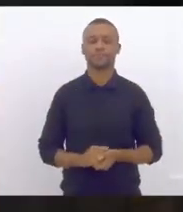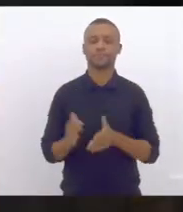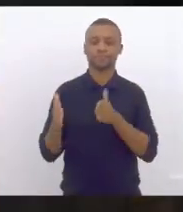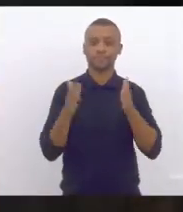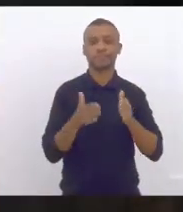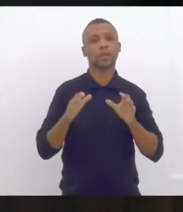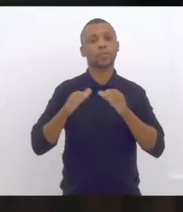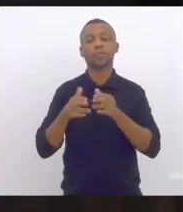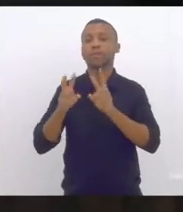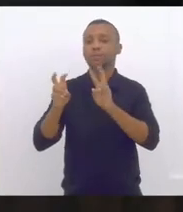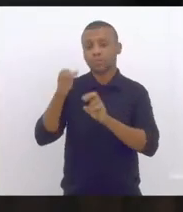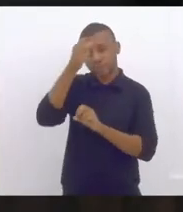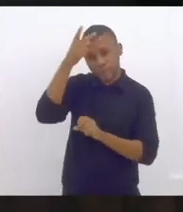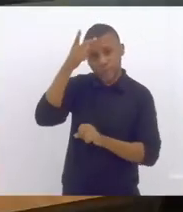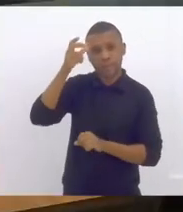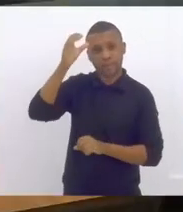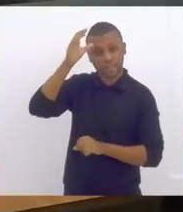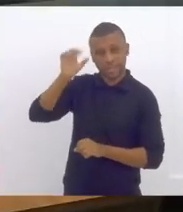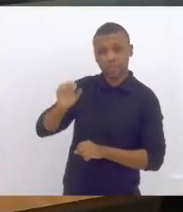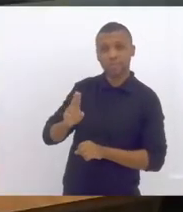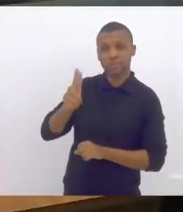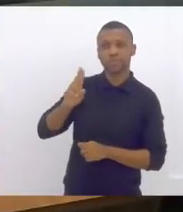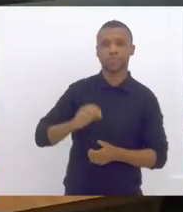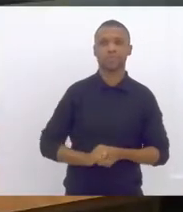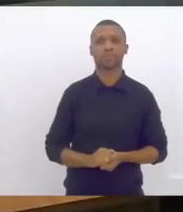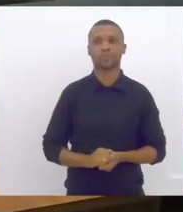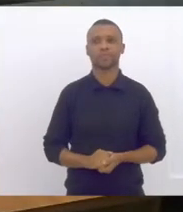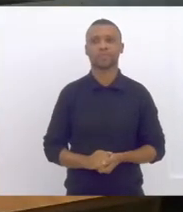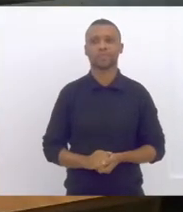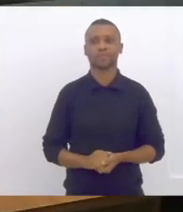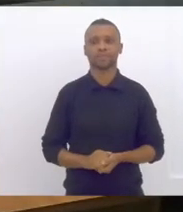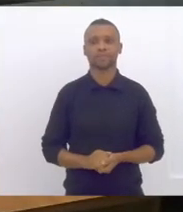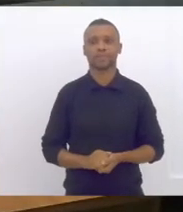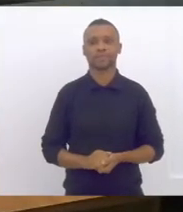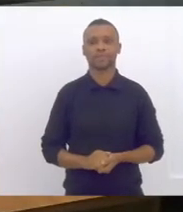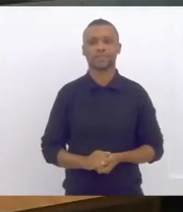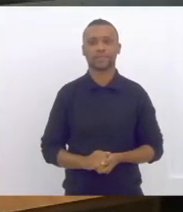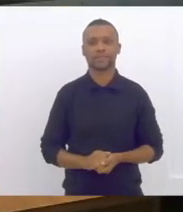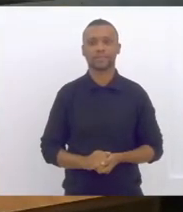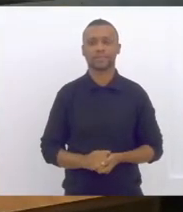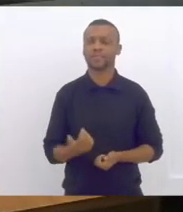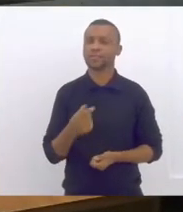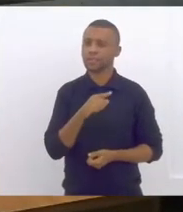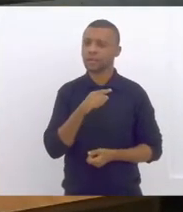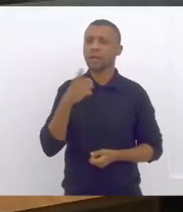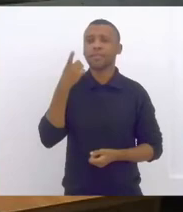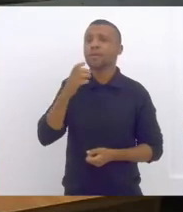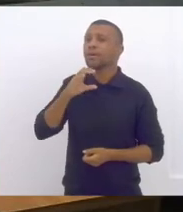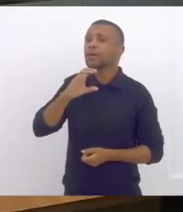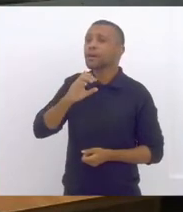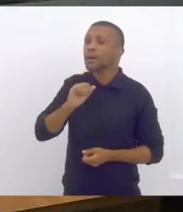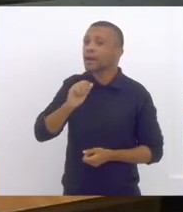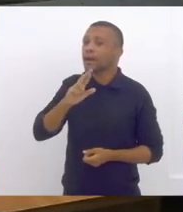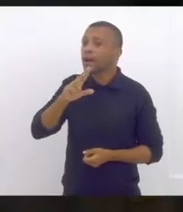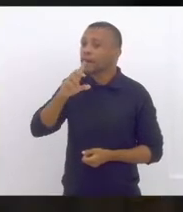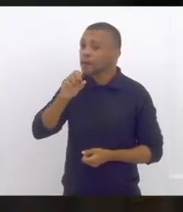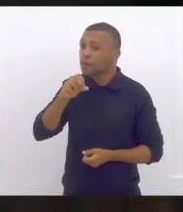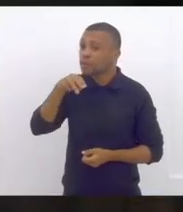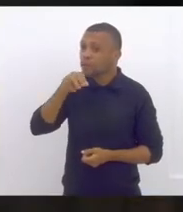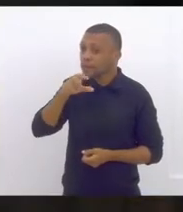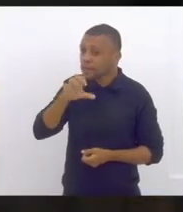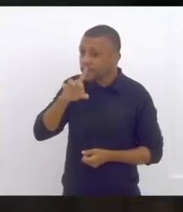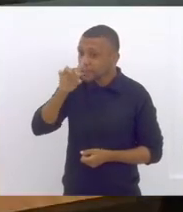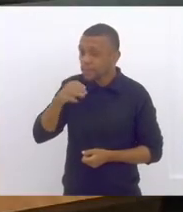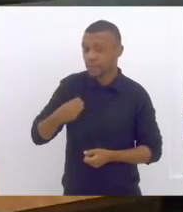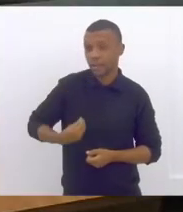de Assuntos Municipais, deputada Tia Ju. Carlos Macedo. Leomar. Tá ali. Deputado Carlos Macedo está ali, senhor presidente. Eu vou Carlos Macedo.